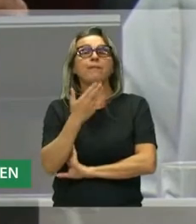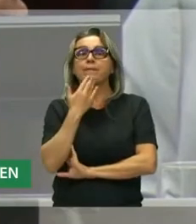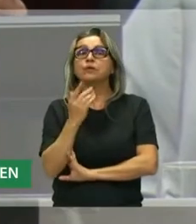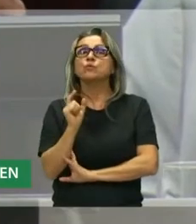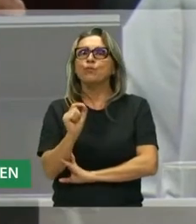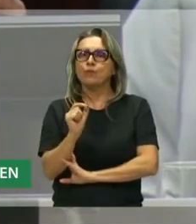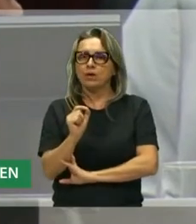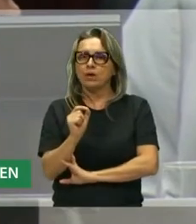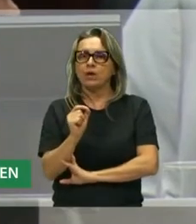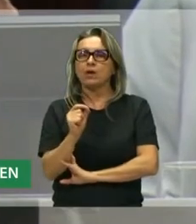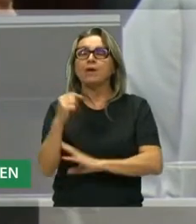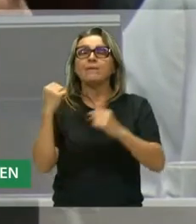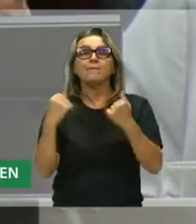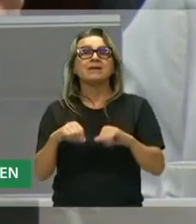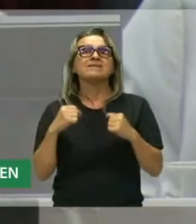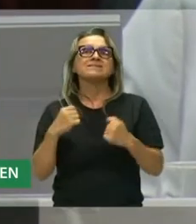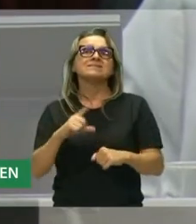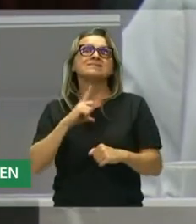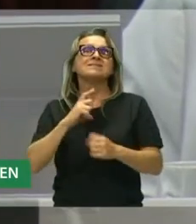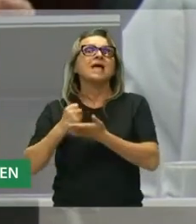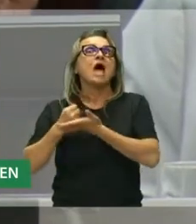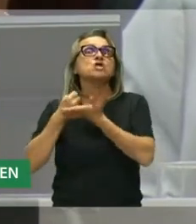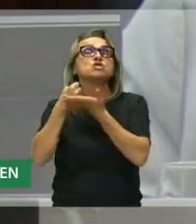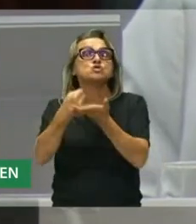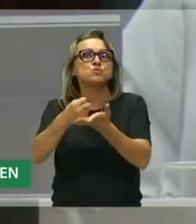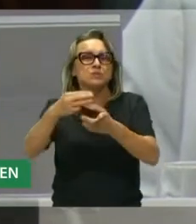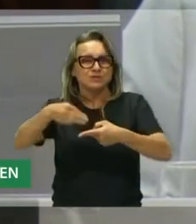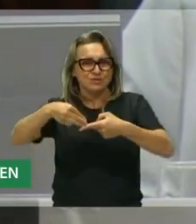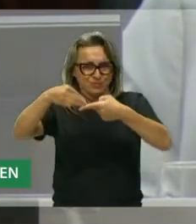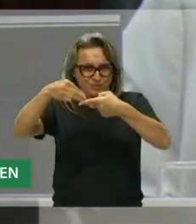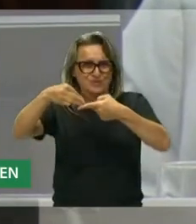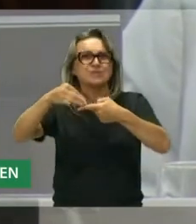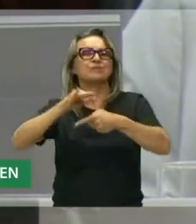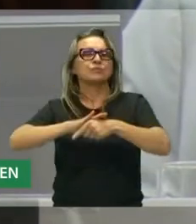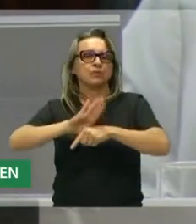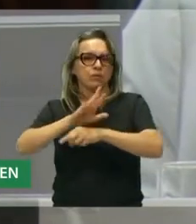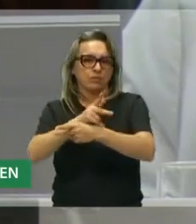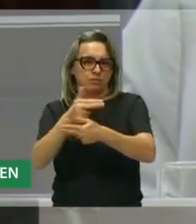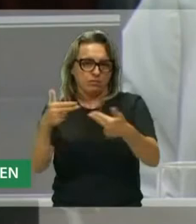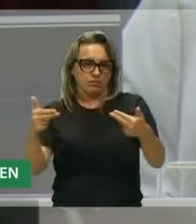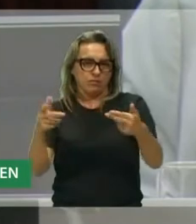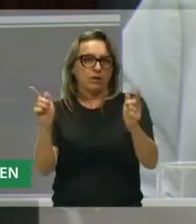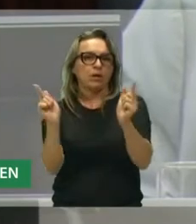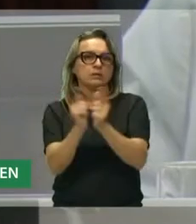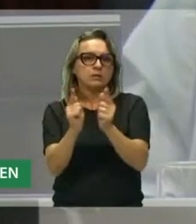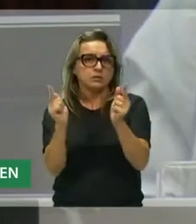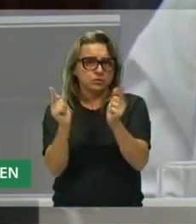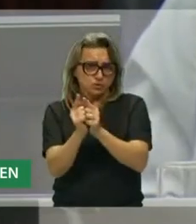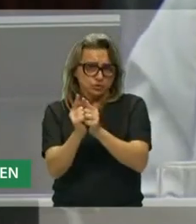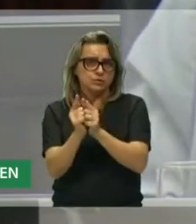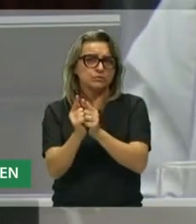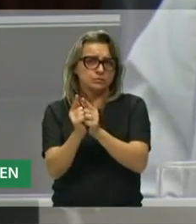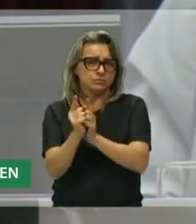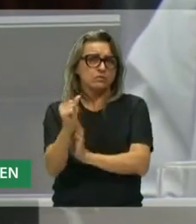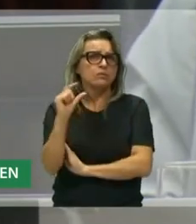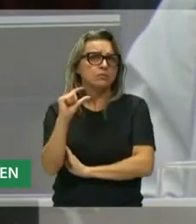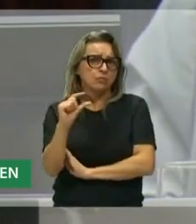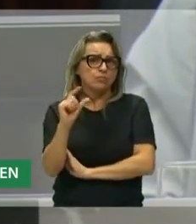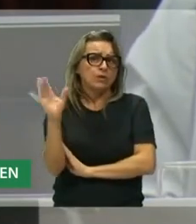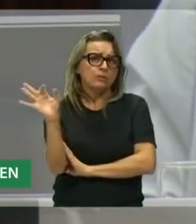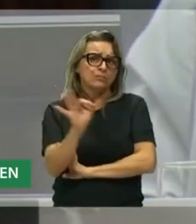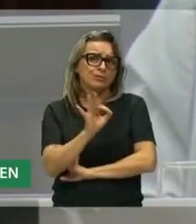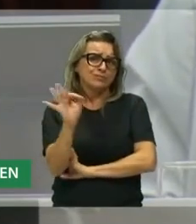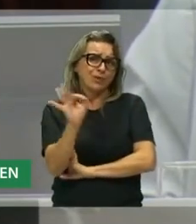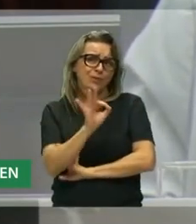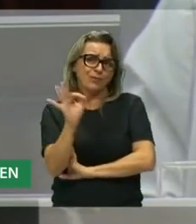houvesse essa contribuição dos demais municípios que são atendidos, no mínimo, na proporção do que é